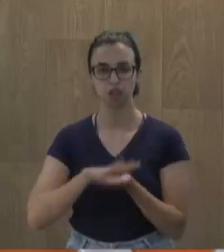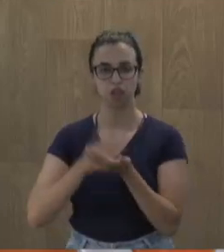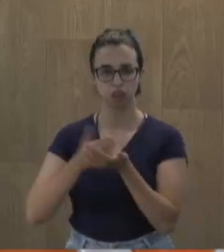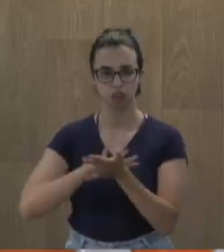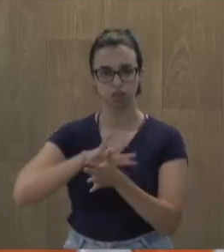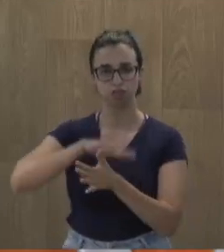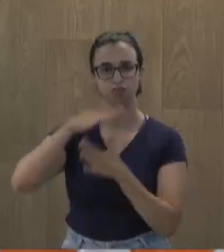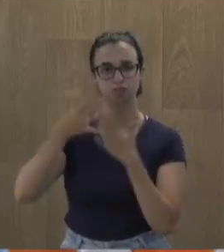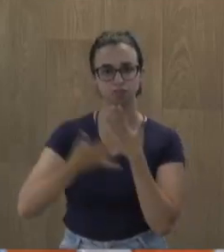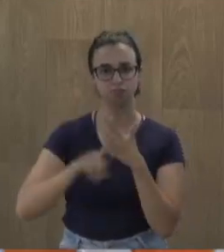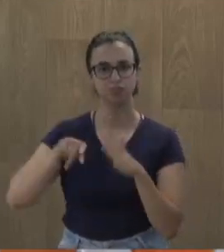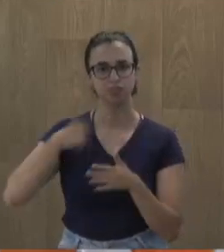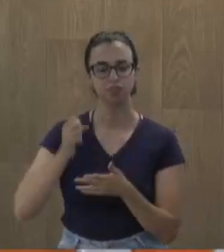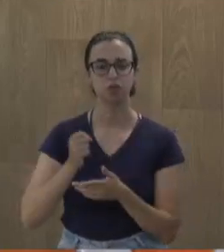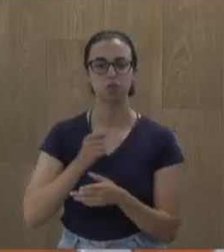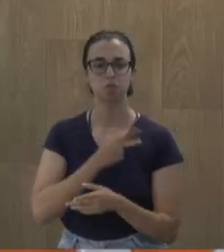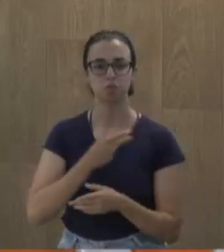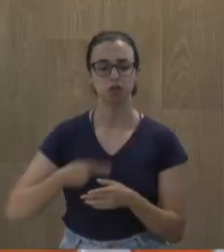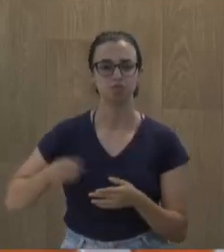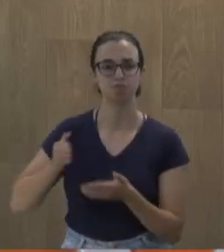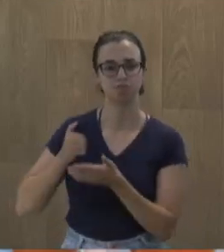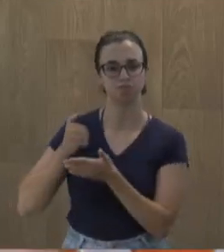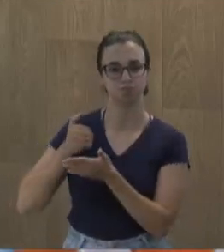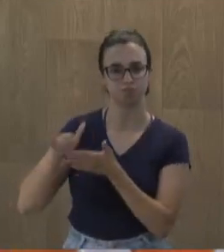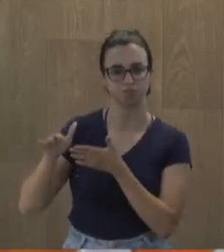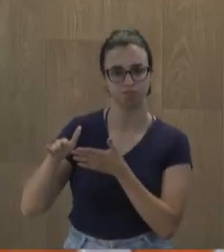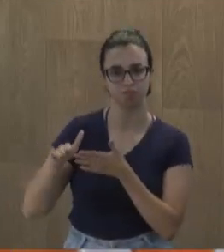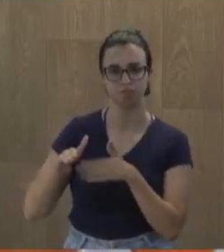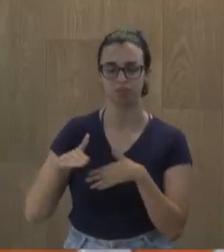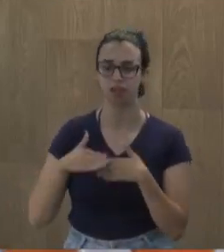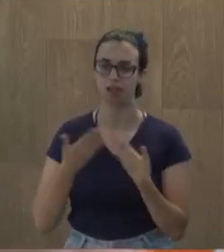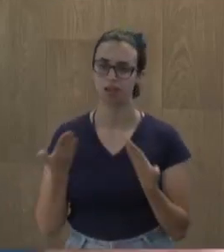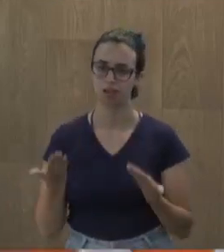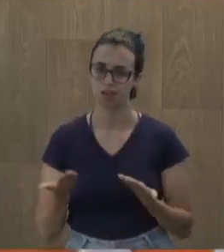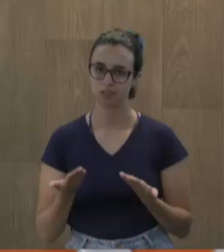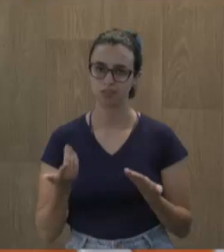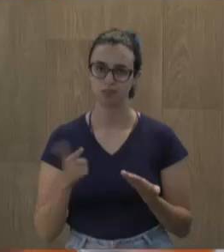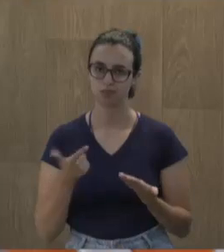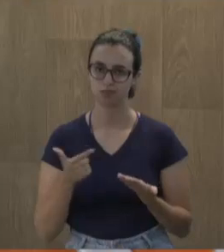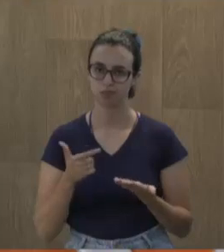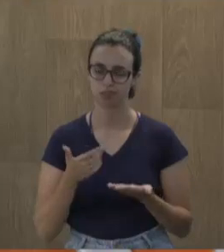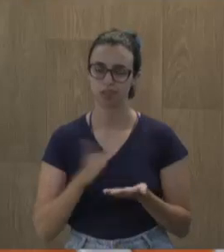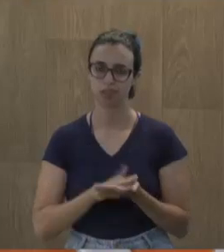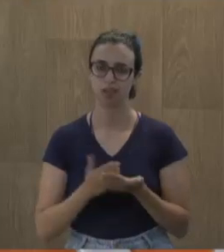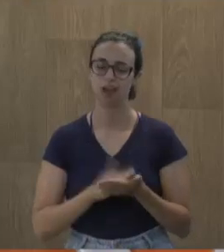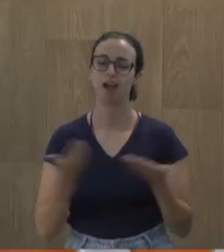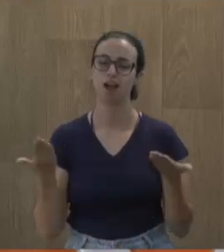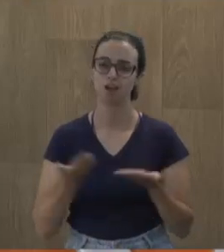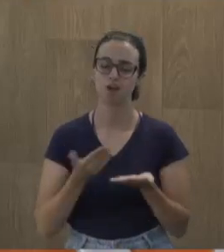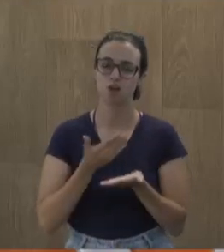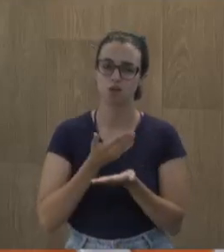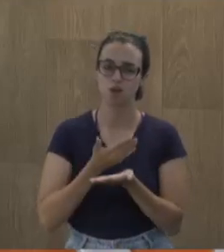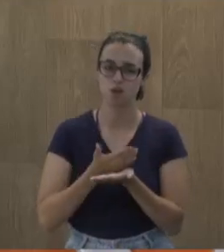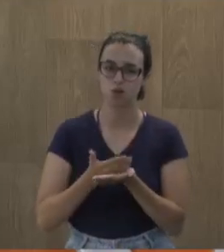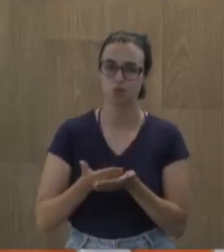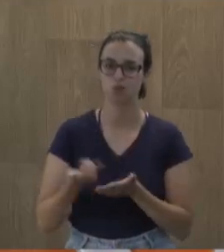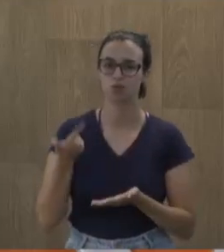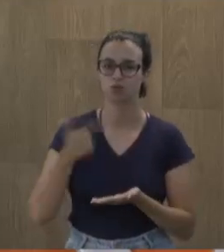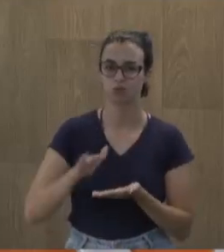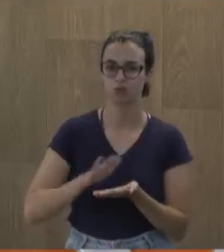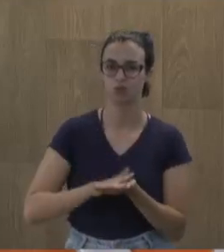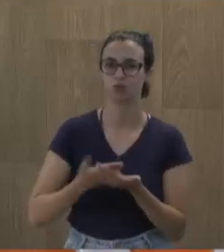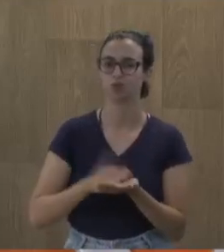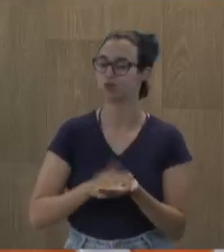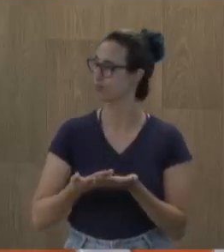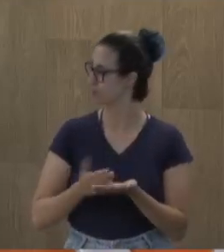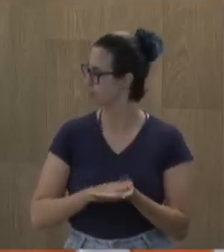que ele saiu esse esse cargo não tem mais E hoje nós começamos aí com a mocinha lá que tá fazendo